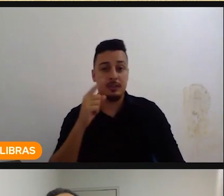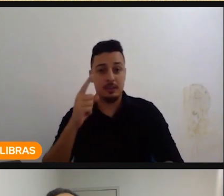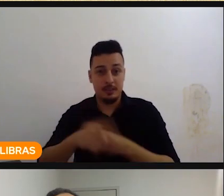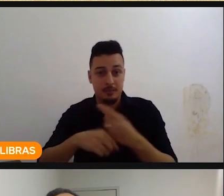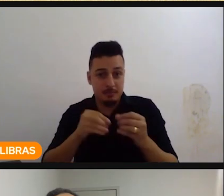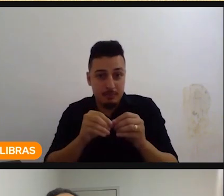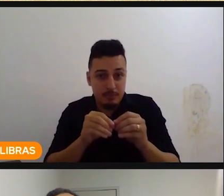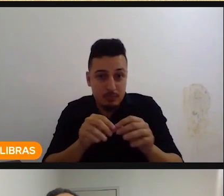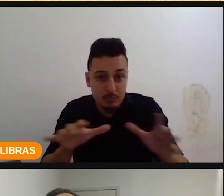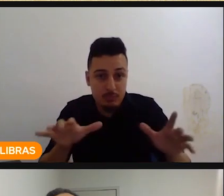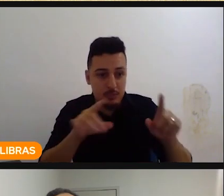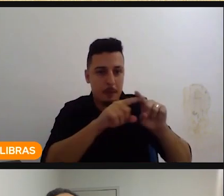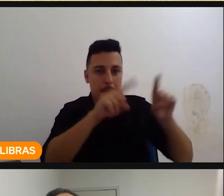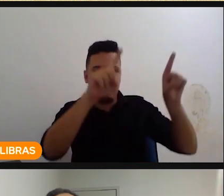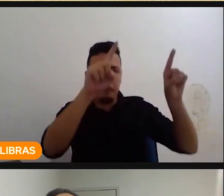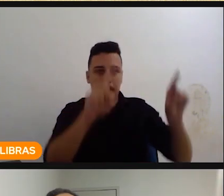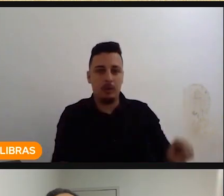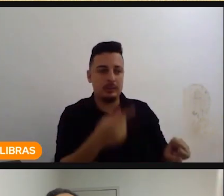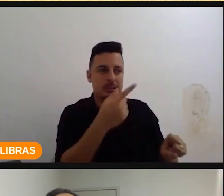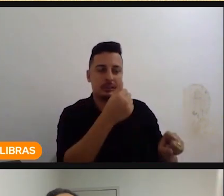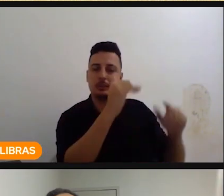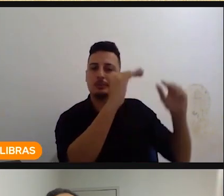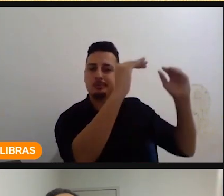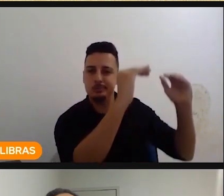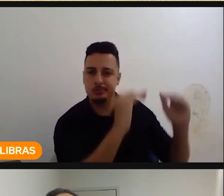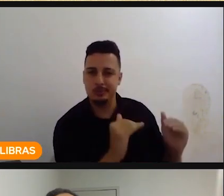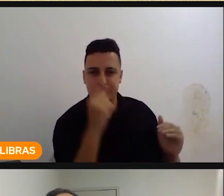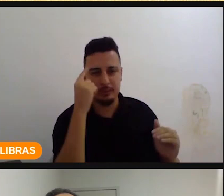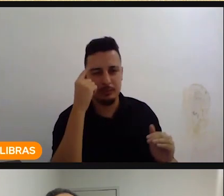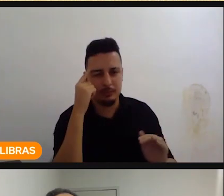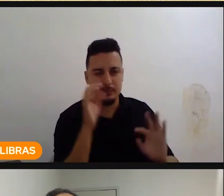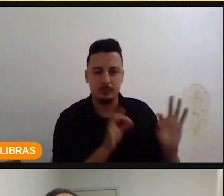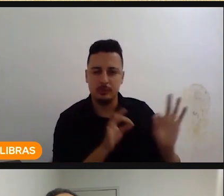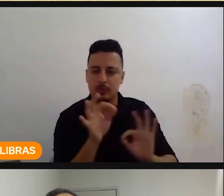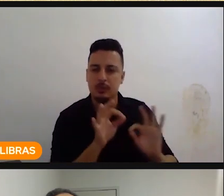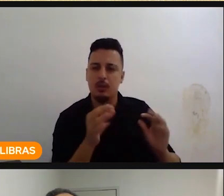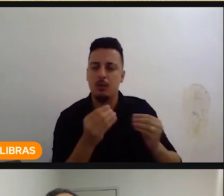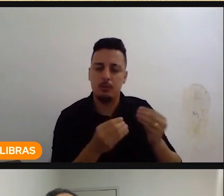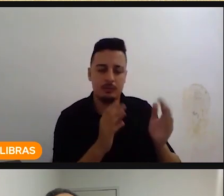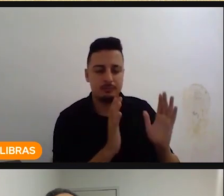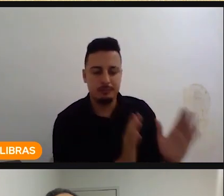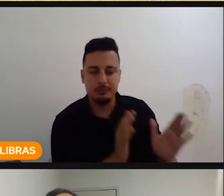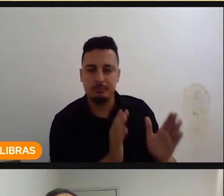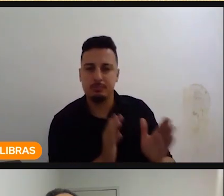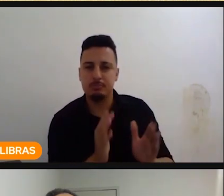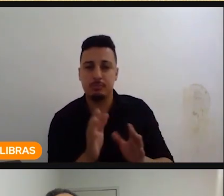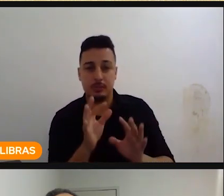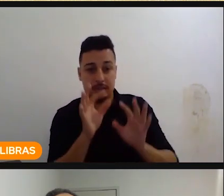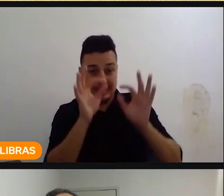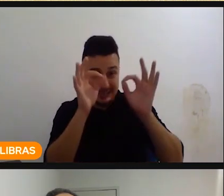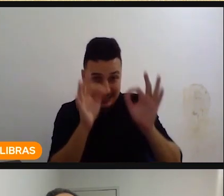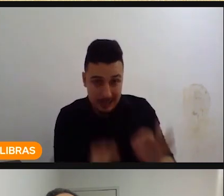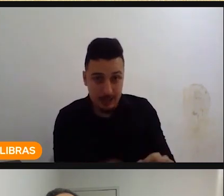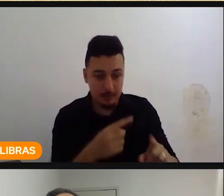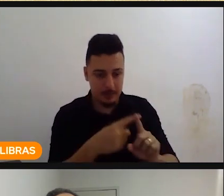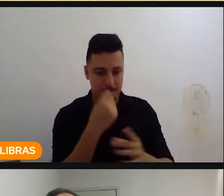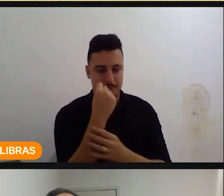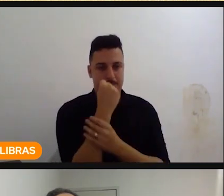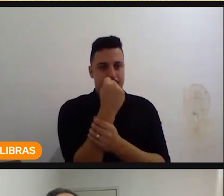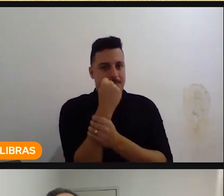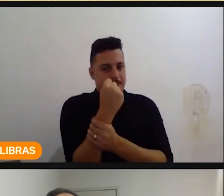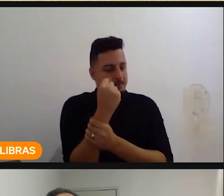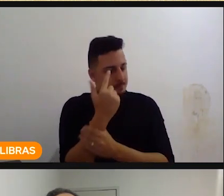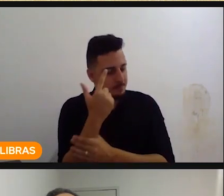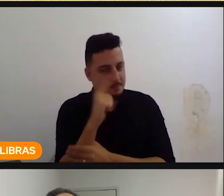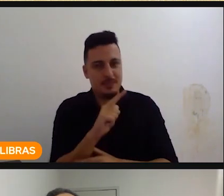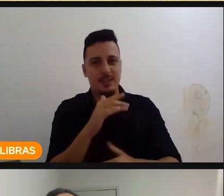um projeto de baixo orçamento, a gente sempre pensou, tipo, vamos tentar viabilizar tudo para estarmos seguros e, de fato, conseguir